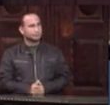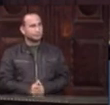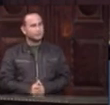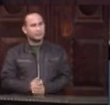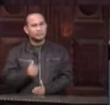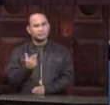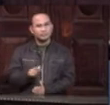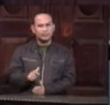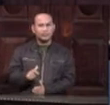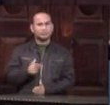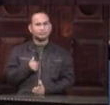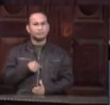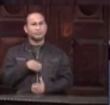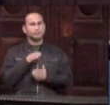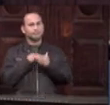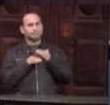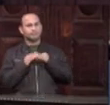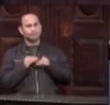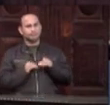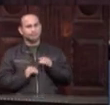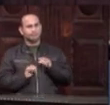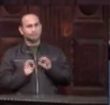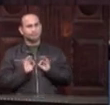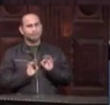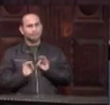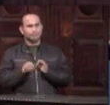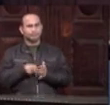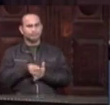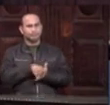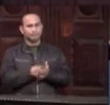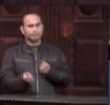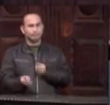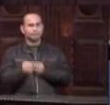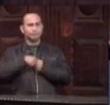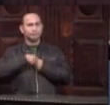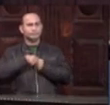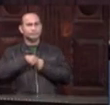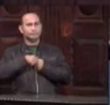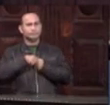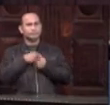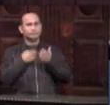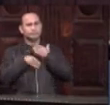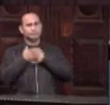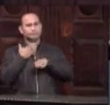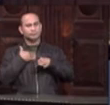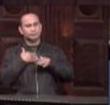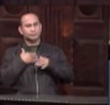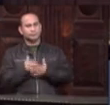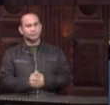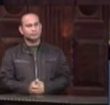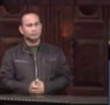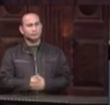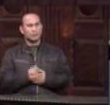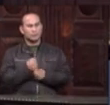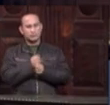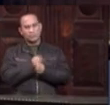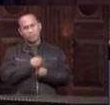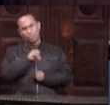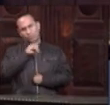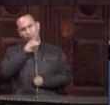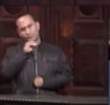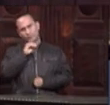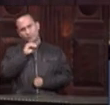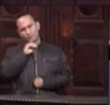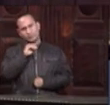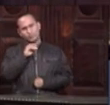mais vai se deteriorando se a korando se ajoelhando e voltando a ser o que foi nos anos 90 que foi